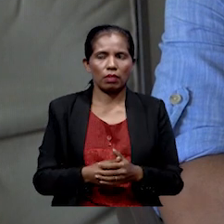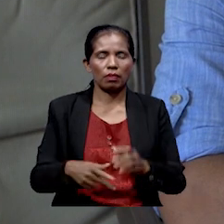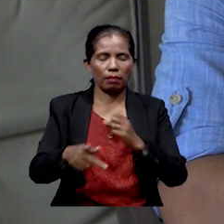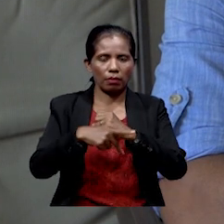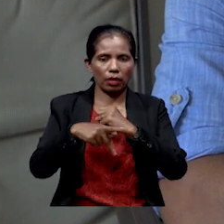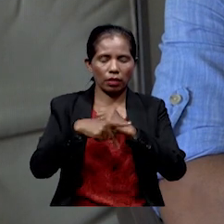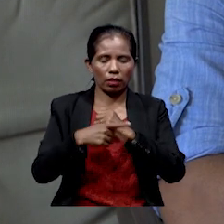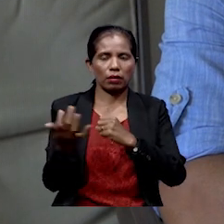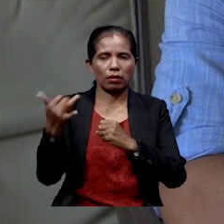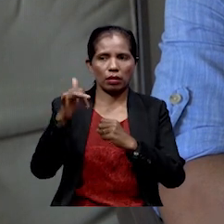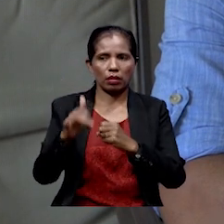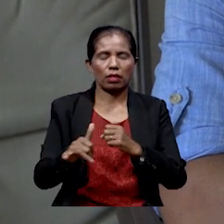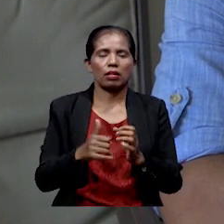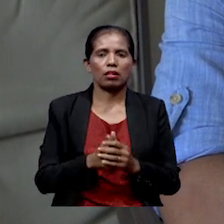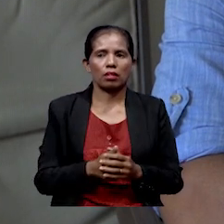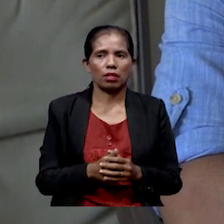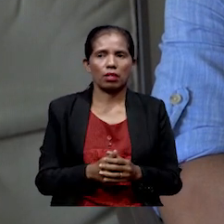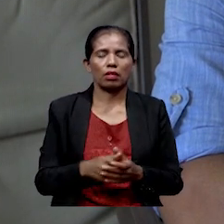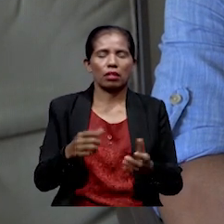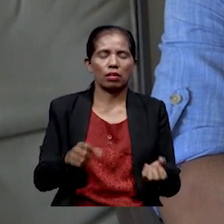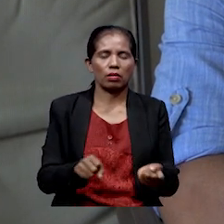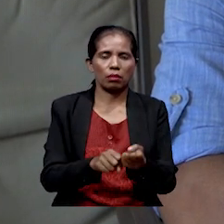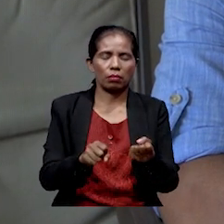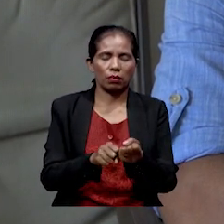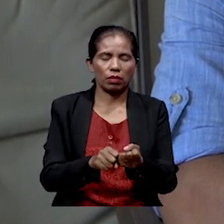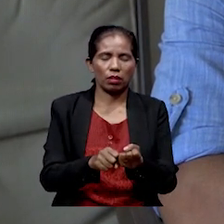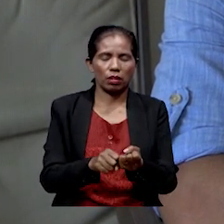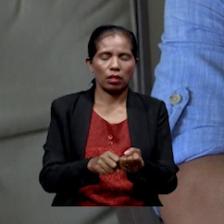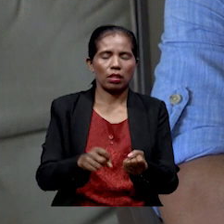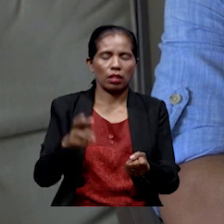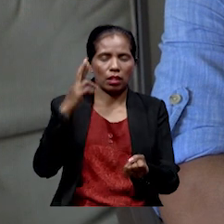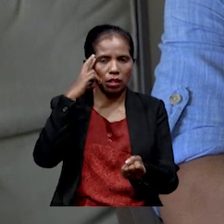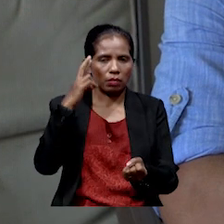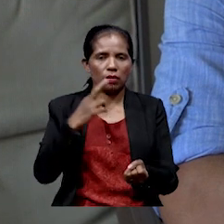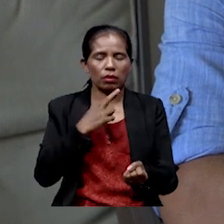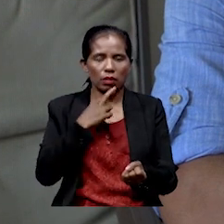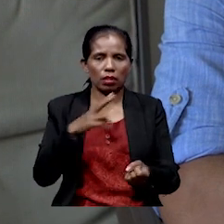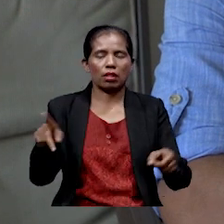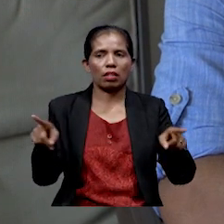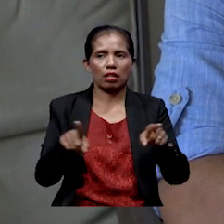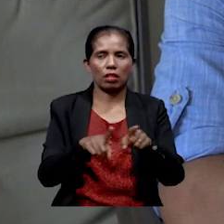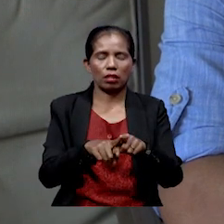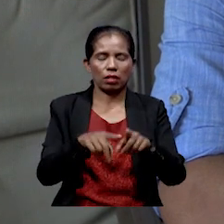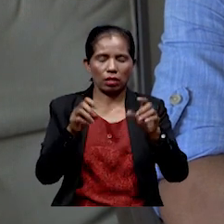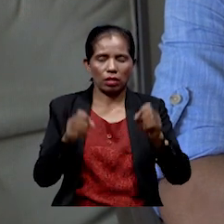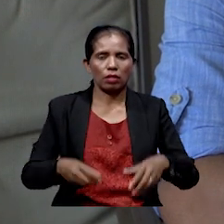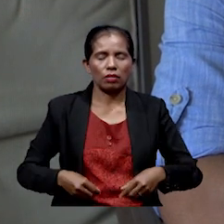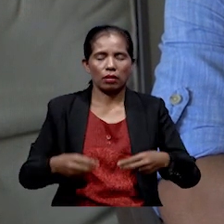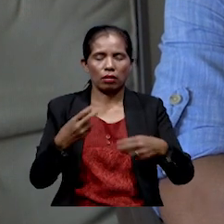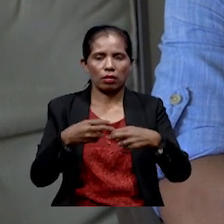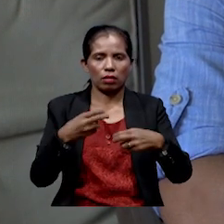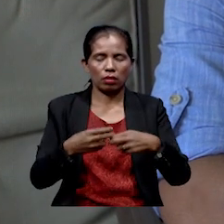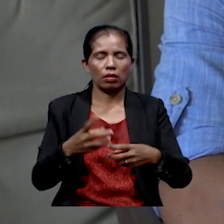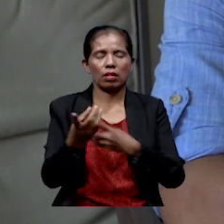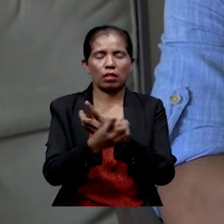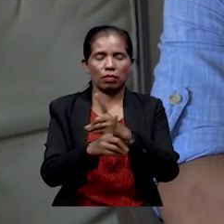na B, movimento ser na B, apoia o candidato doutor José Ramos Ortania, nessa obstrução, voto, baia, ordem